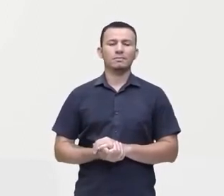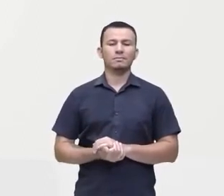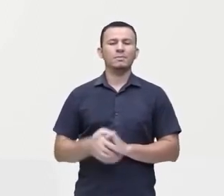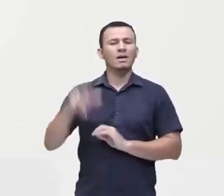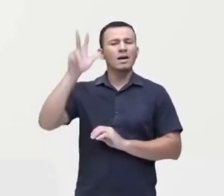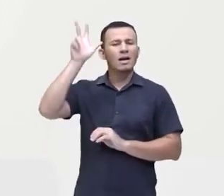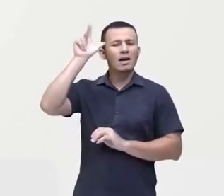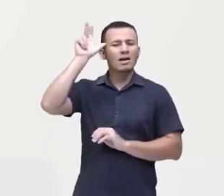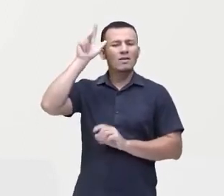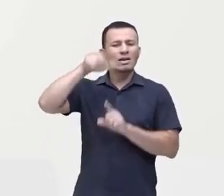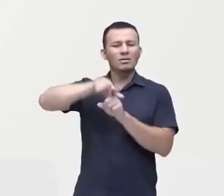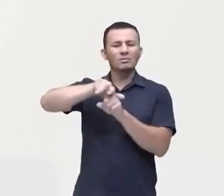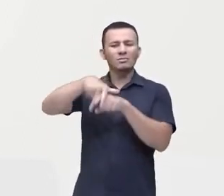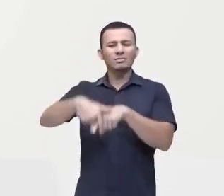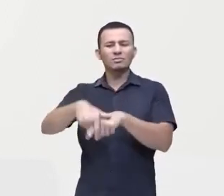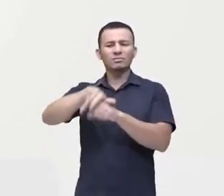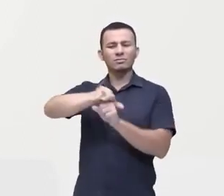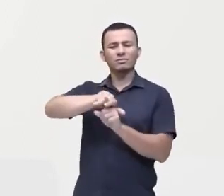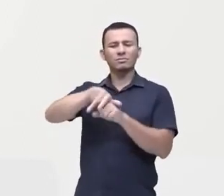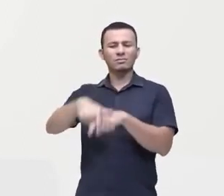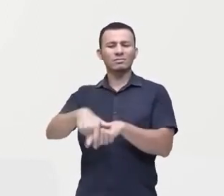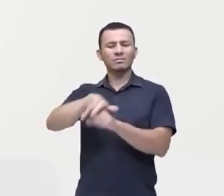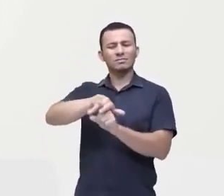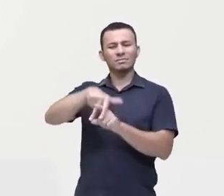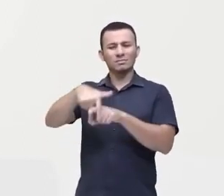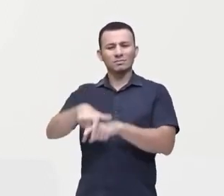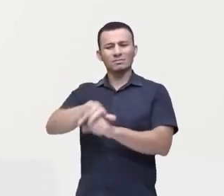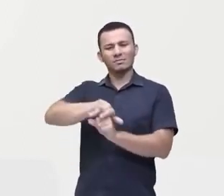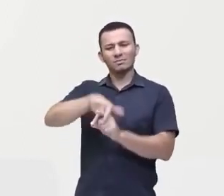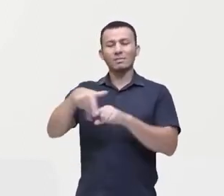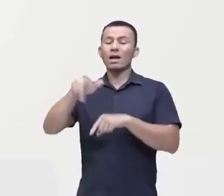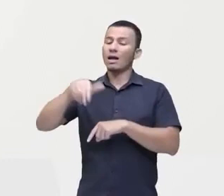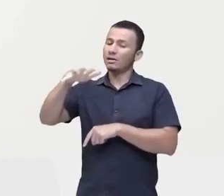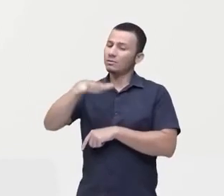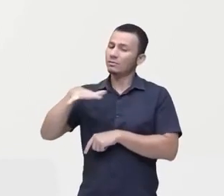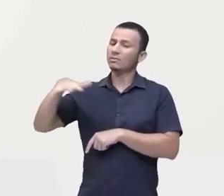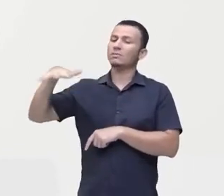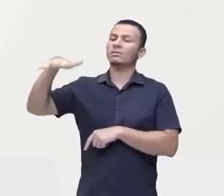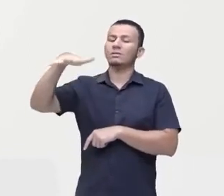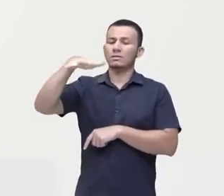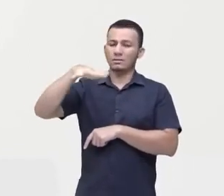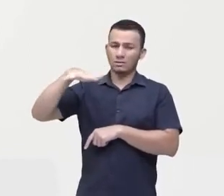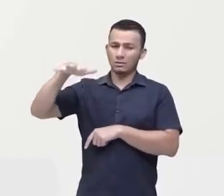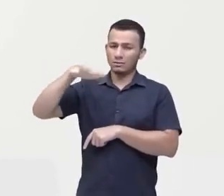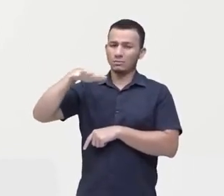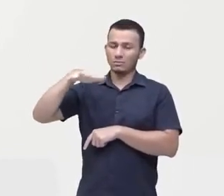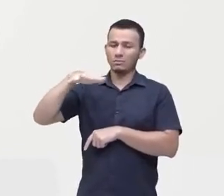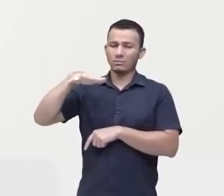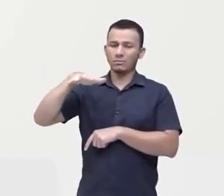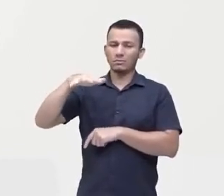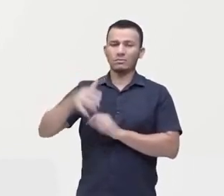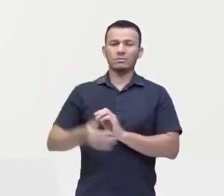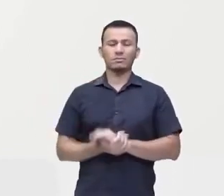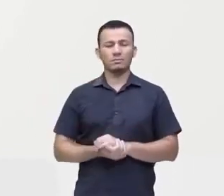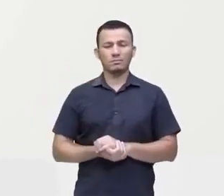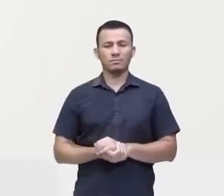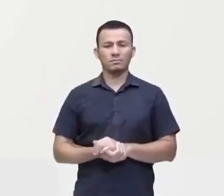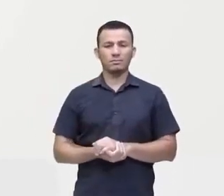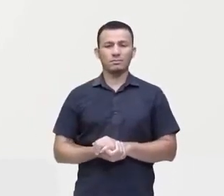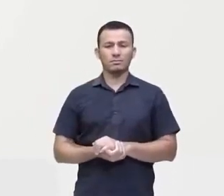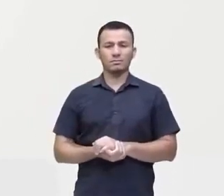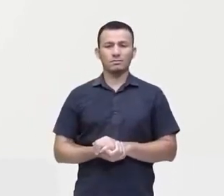no cavalinho, ele está em cima do cavalinho.